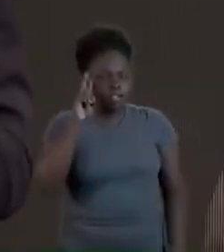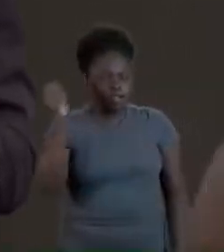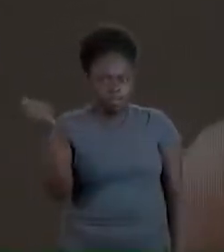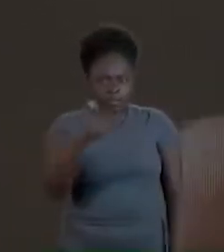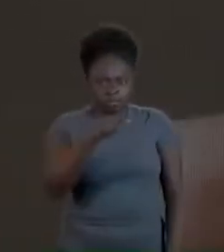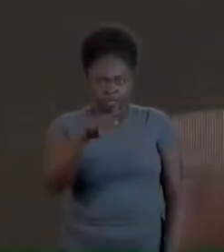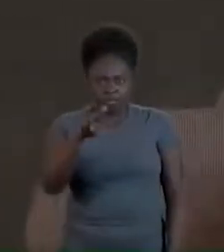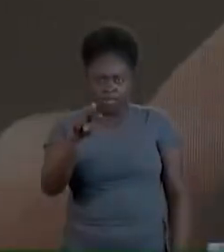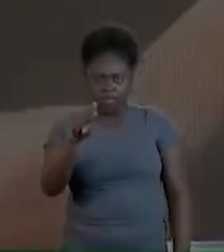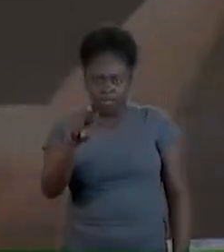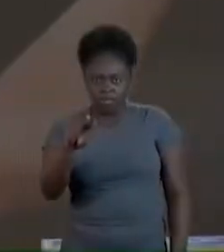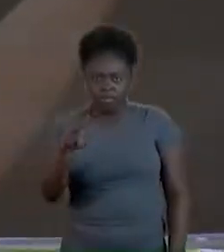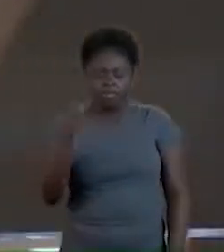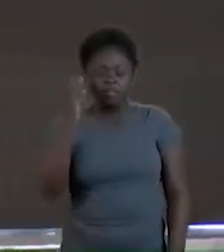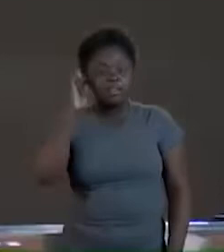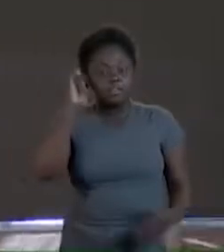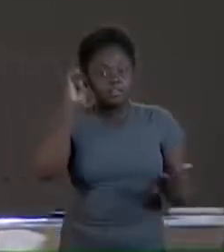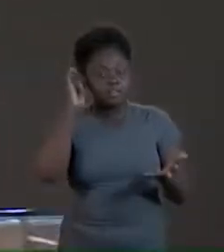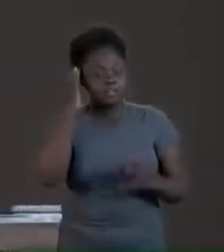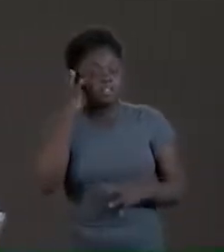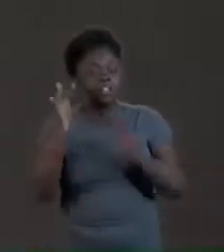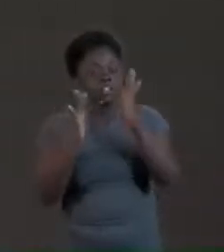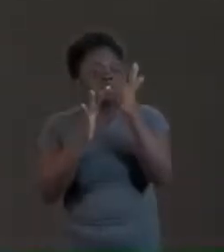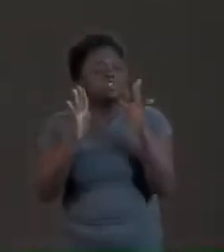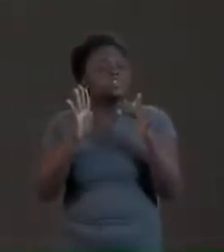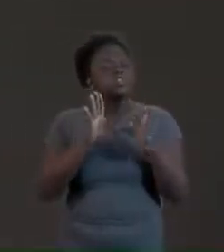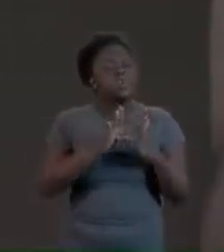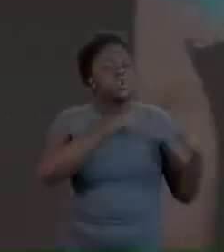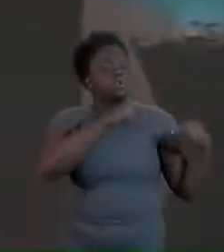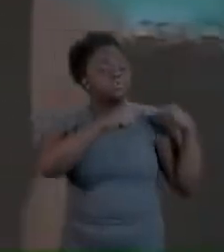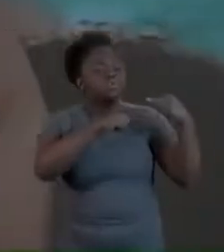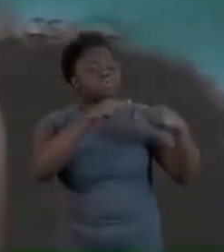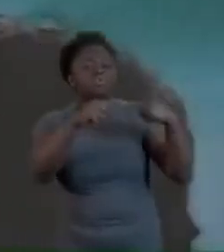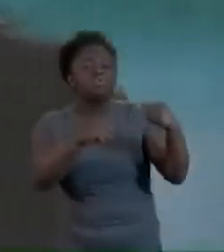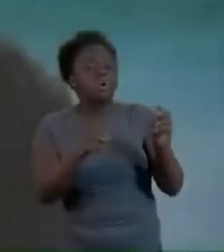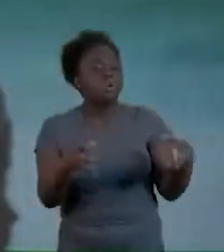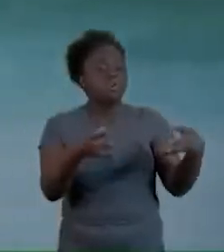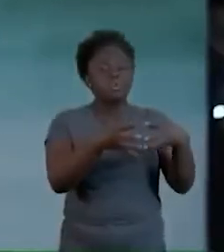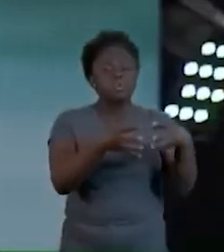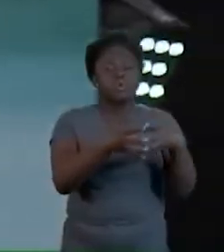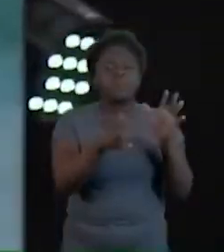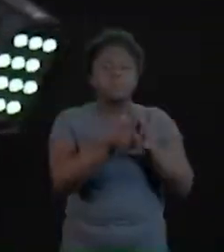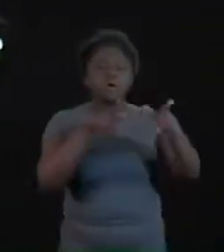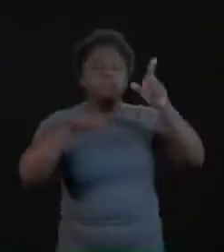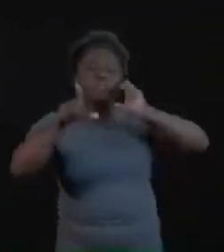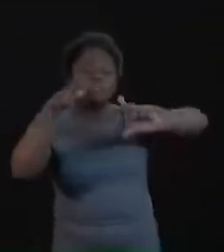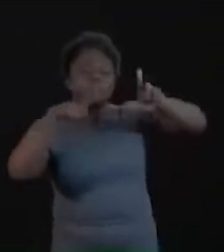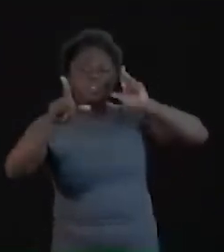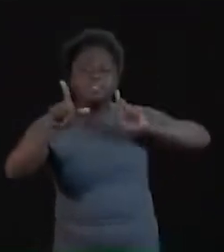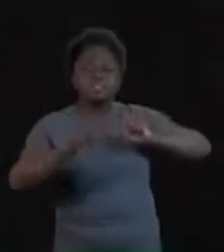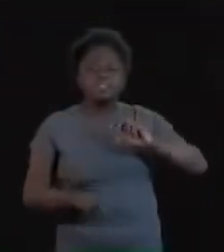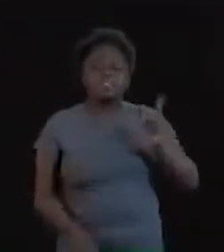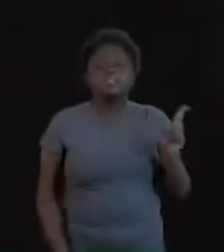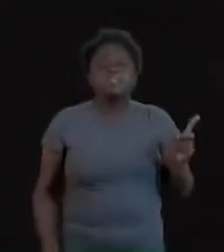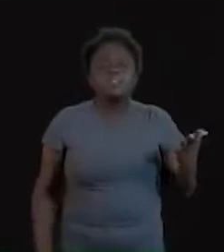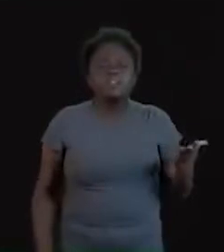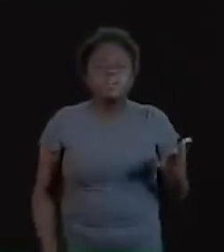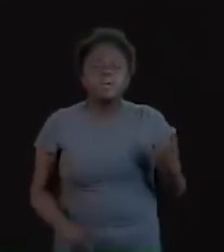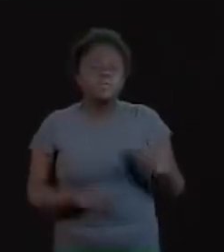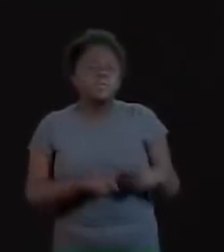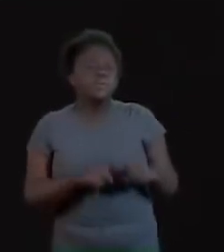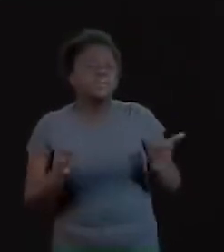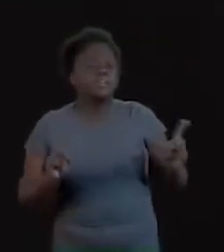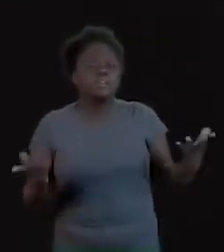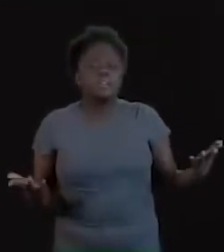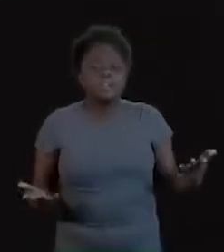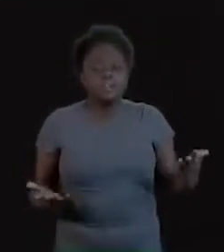irmãos? Jesus é o leão da tribo de Levi? Jesus é o leão da tribo de Rubem? Por que não se Rubem é o